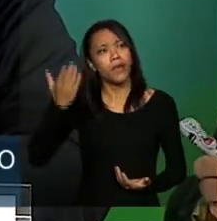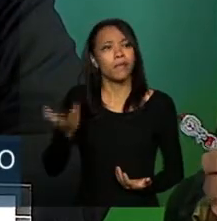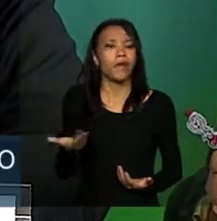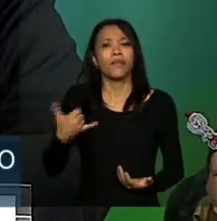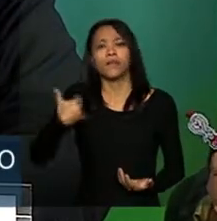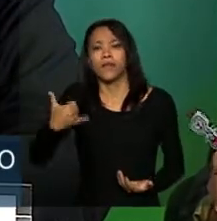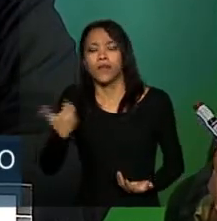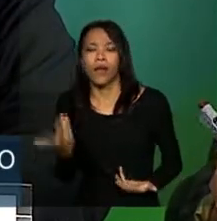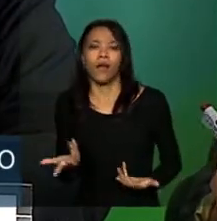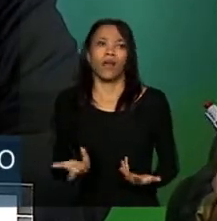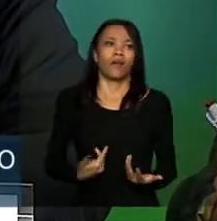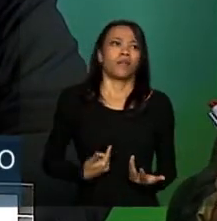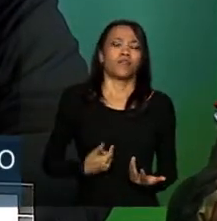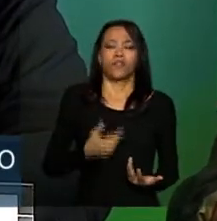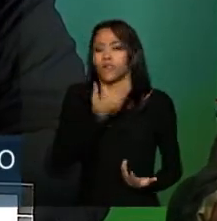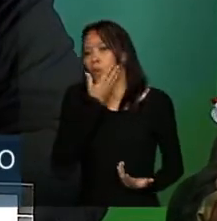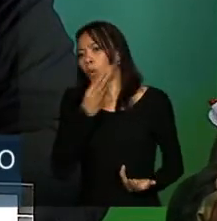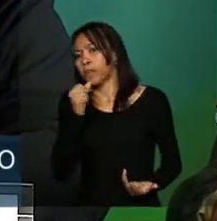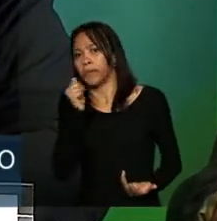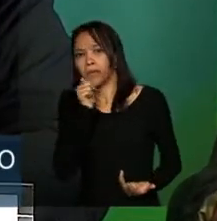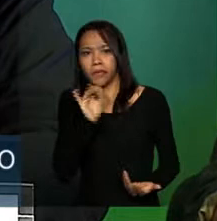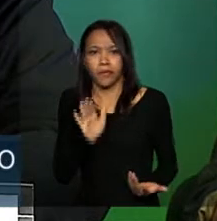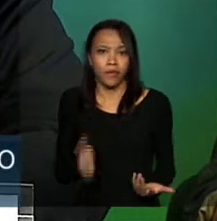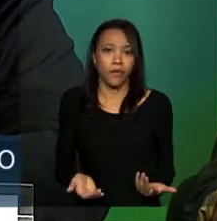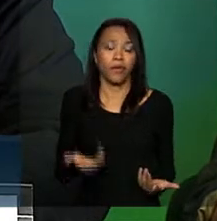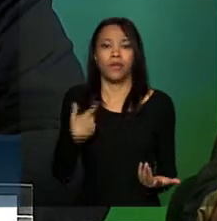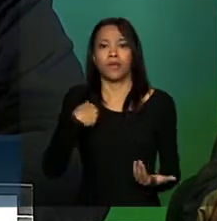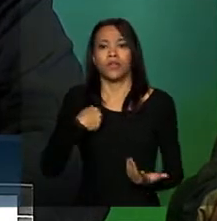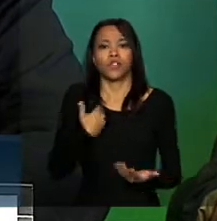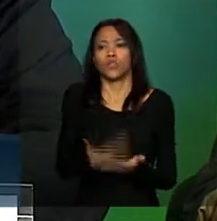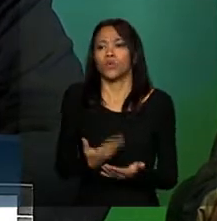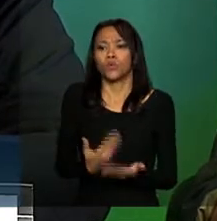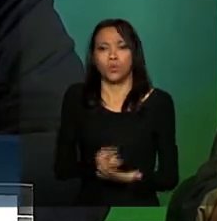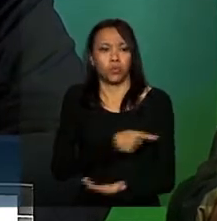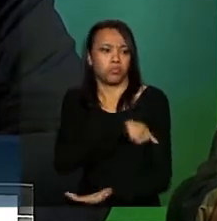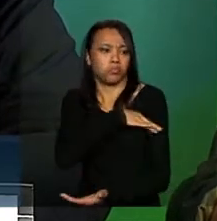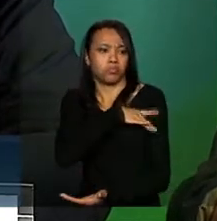faixa etária, gênero, nível de escolaridade,